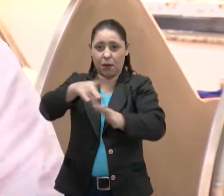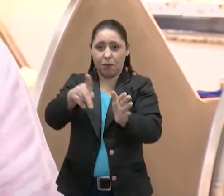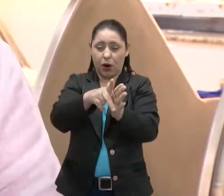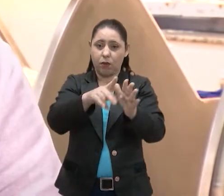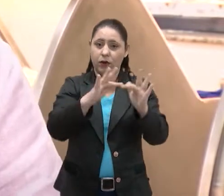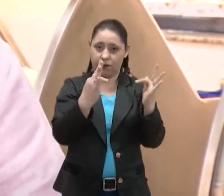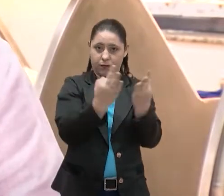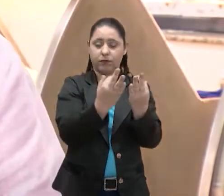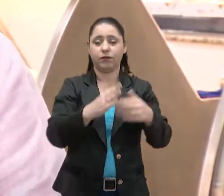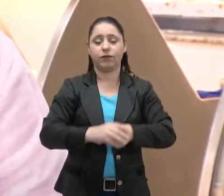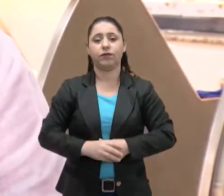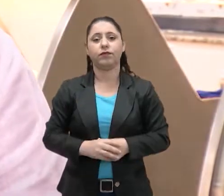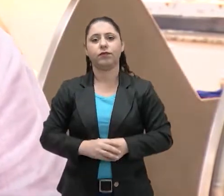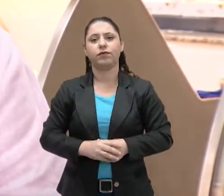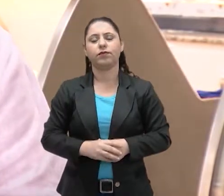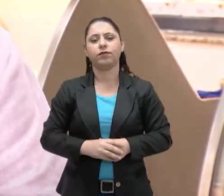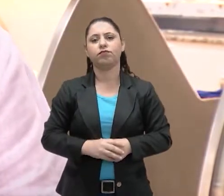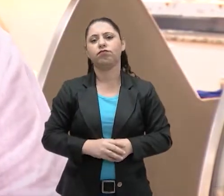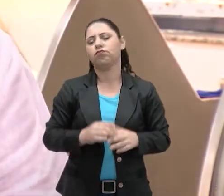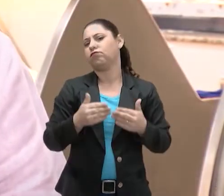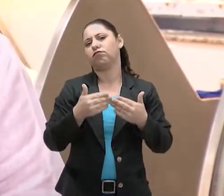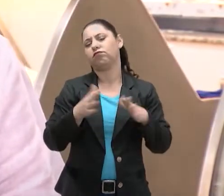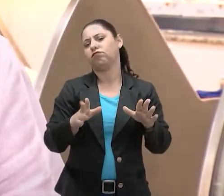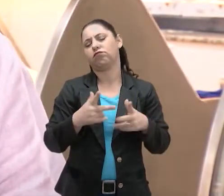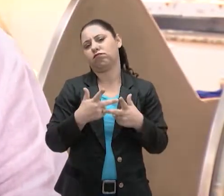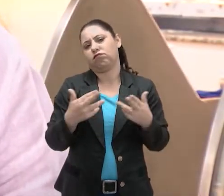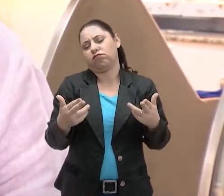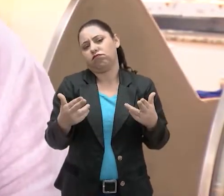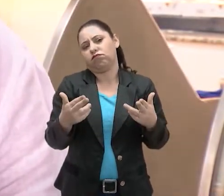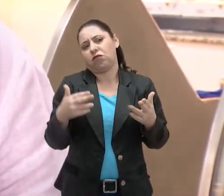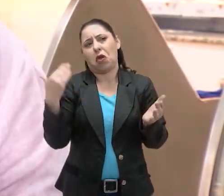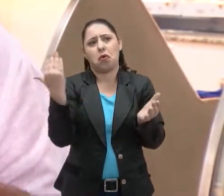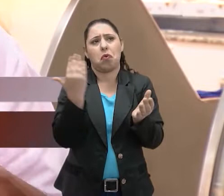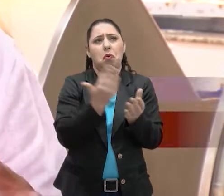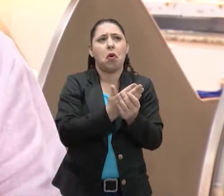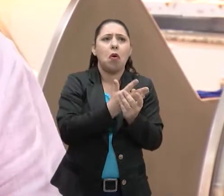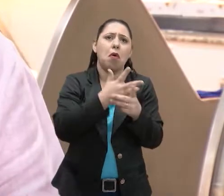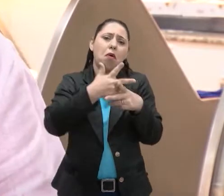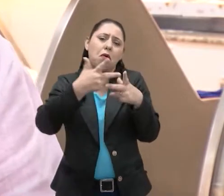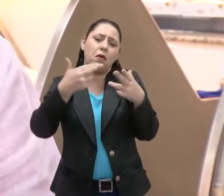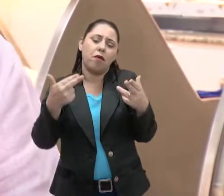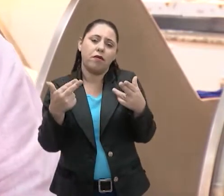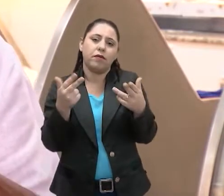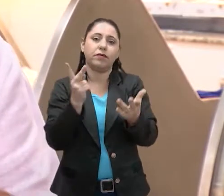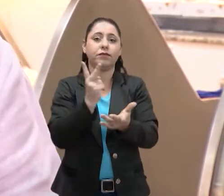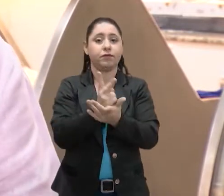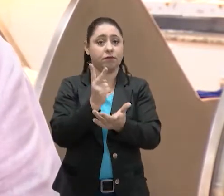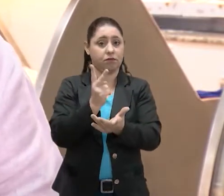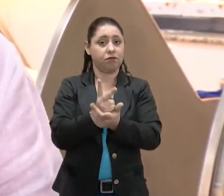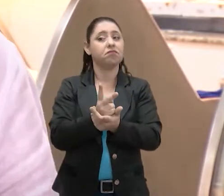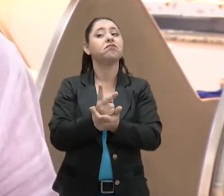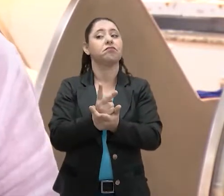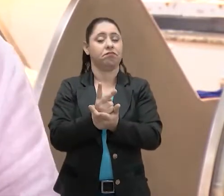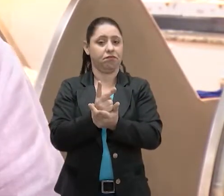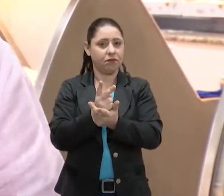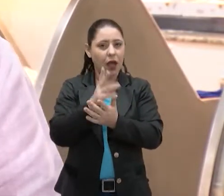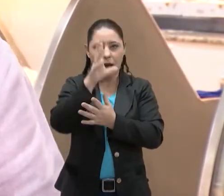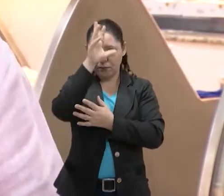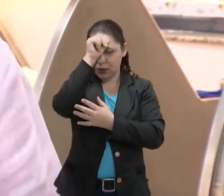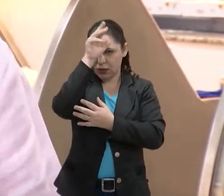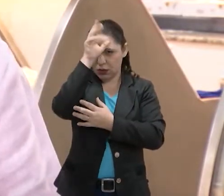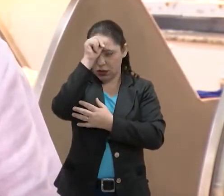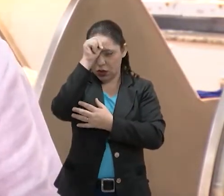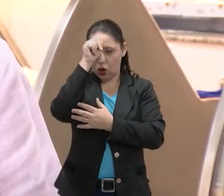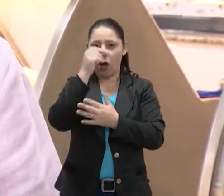pertencia à família, né? Abrissem um negócio de salgados e tal, e ela sempre foi muito prendada,